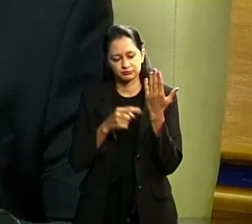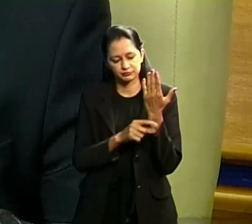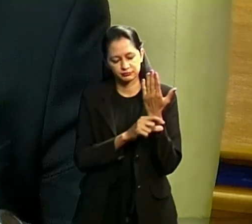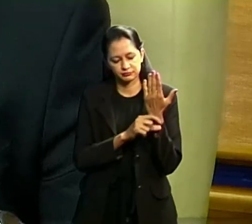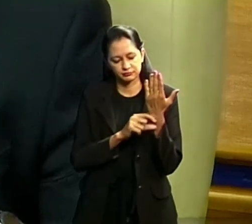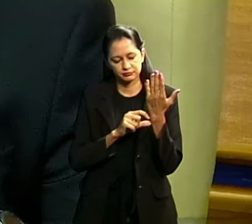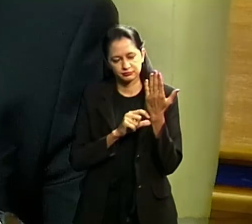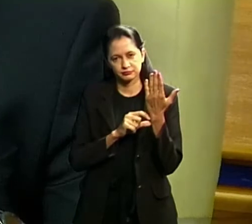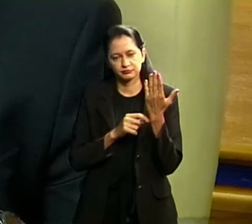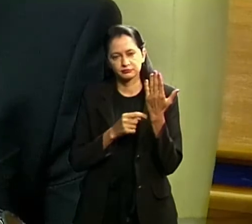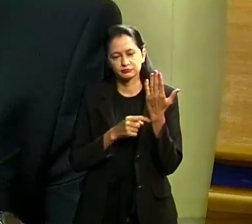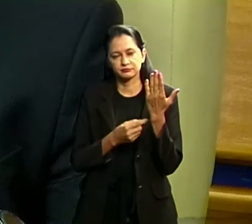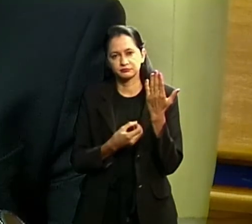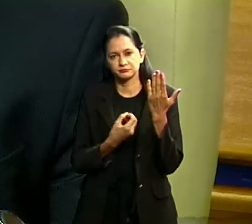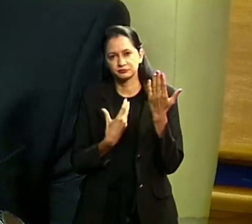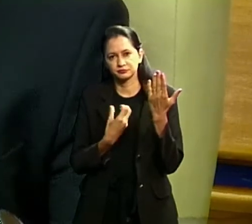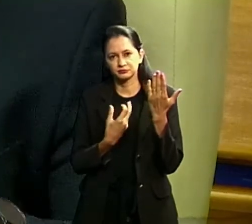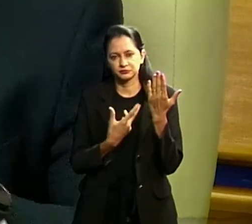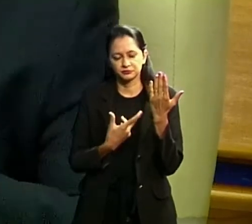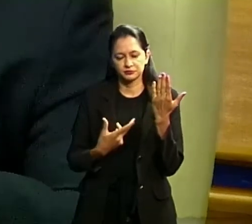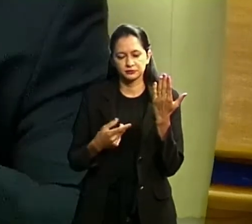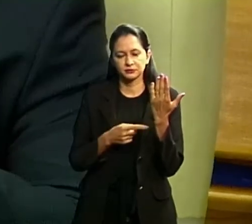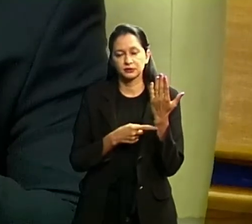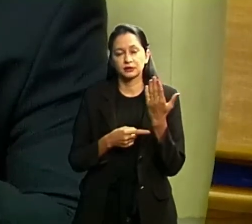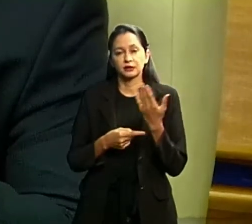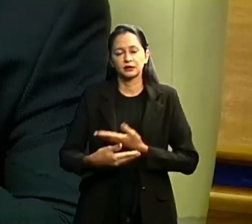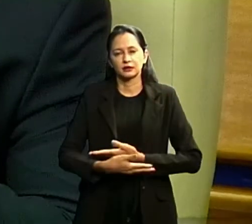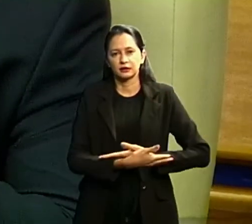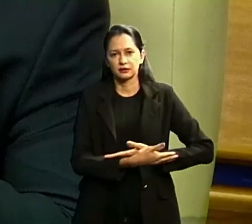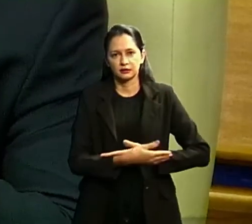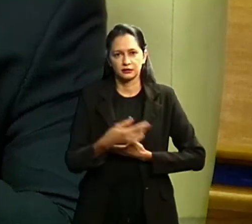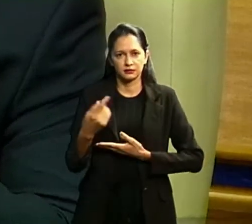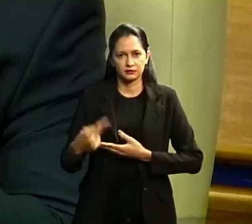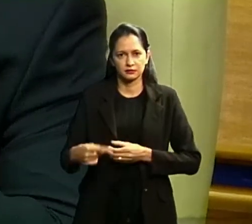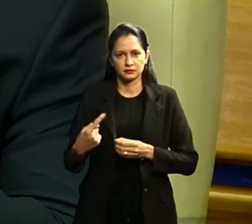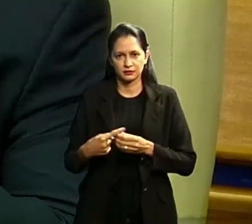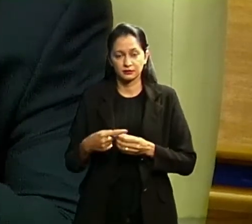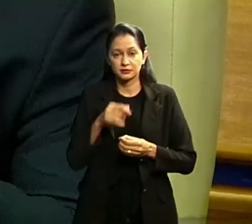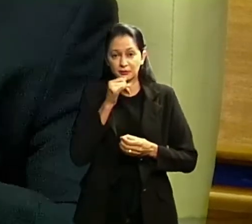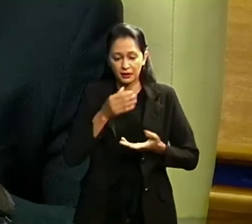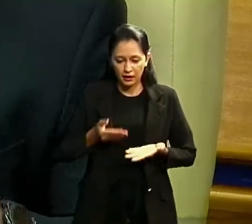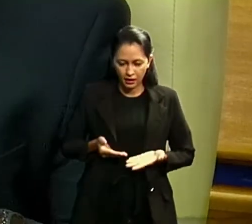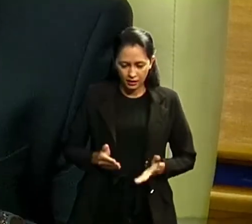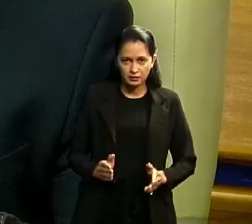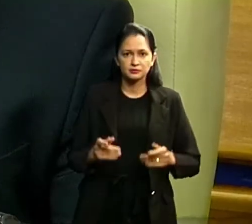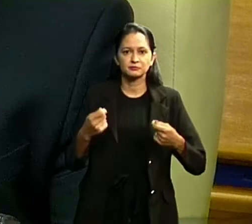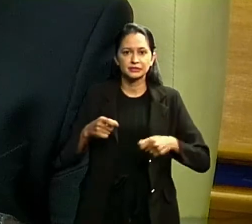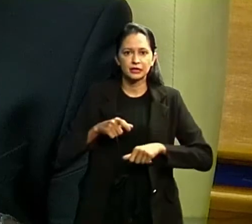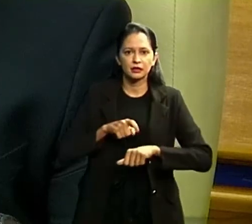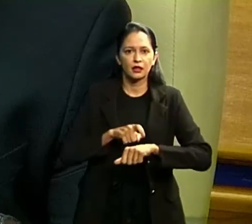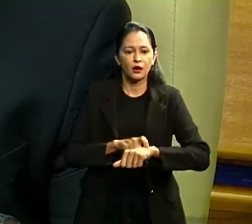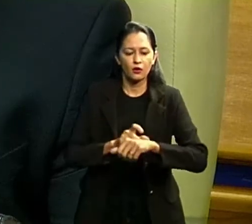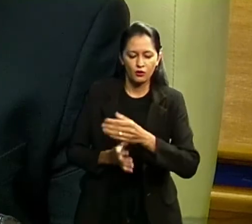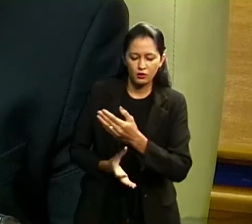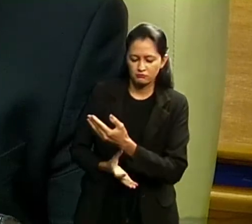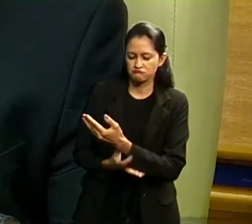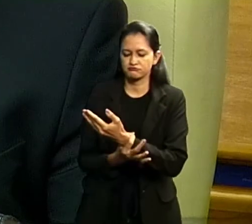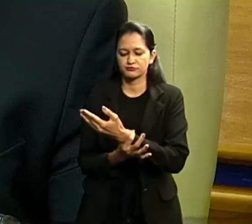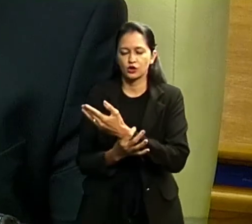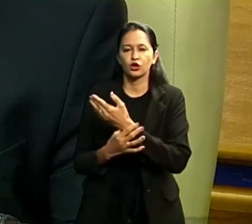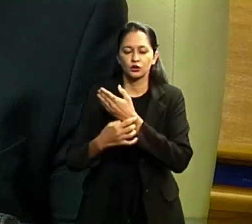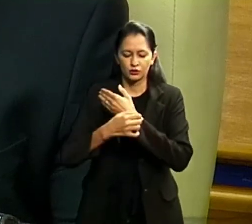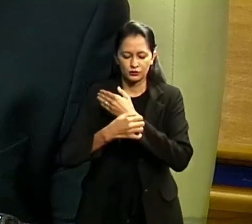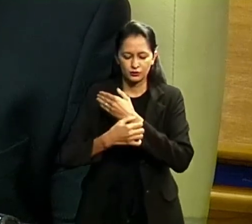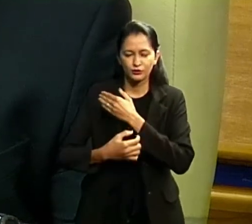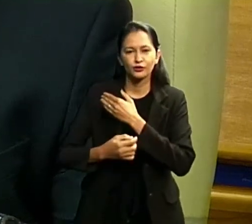as maternidades da nossa capital. É um absurdo, senhor presidente, o que tem acontecido e com frequência, não só em Goiânia, mas no